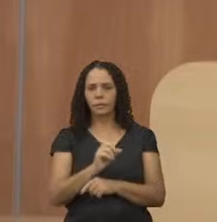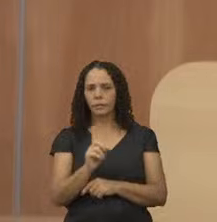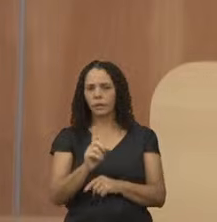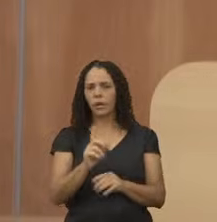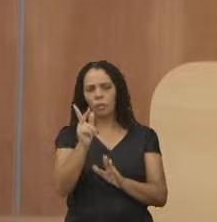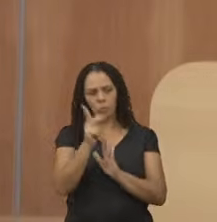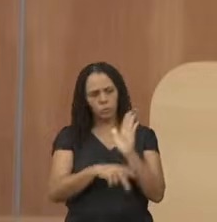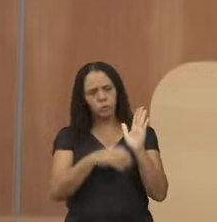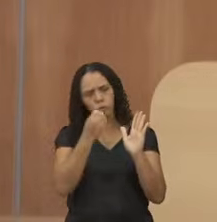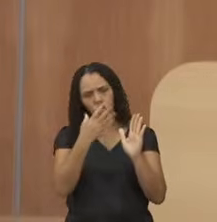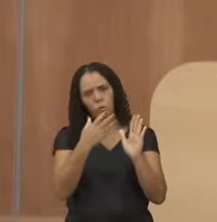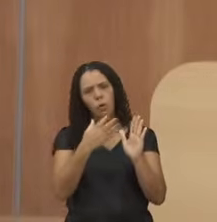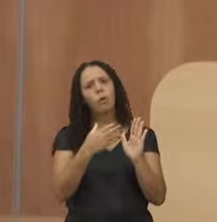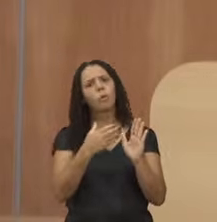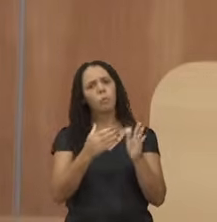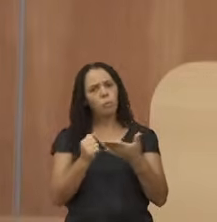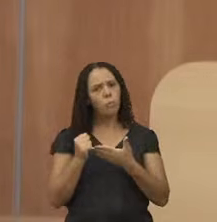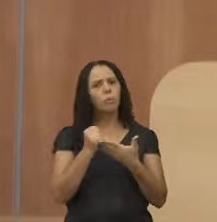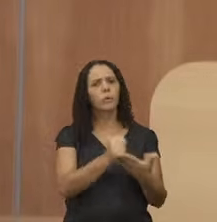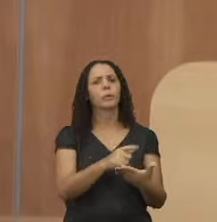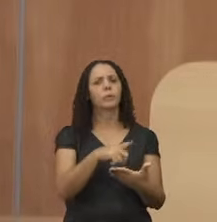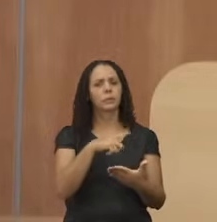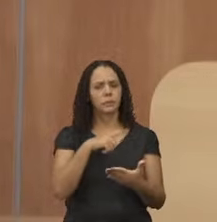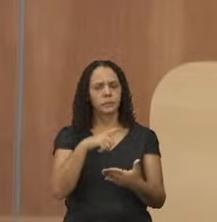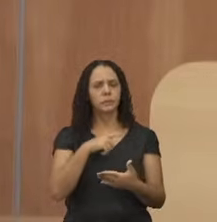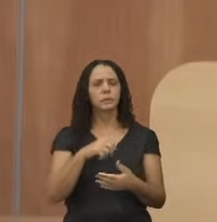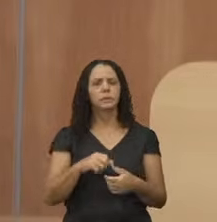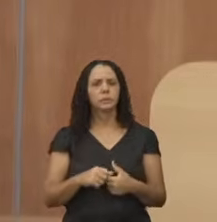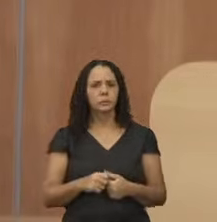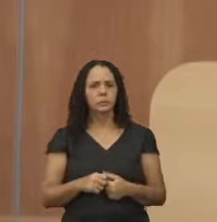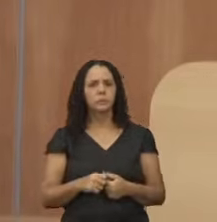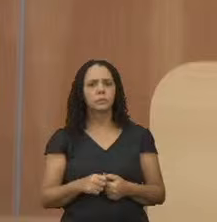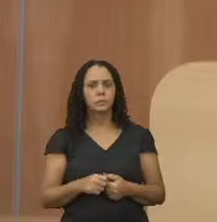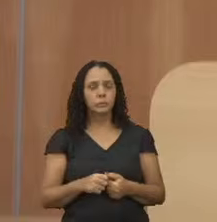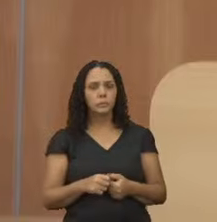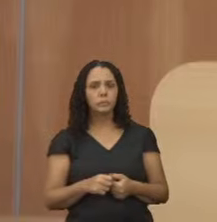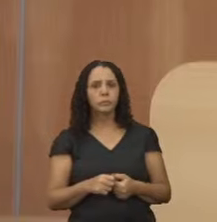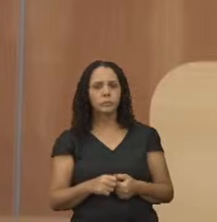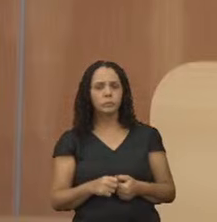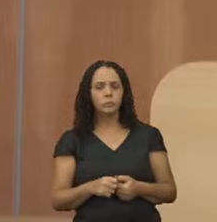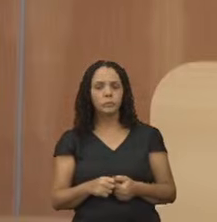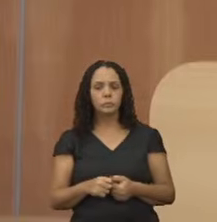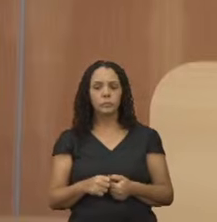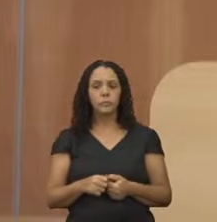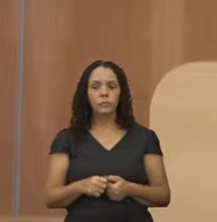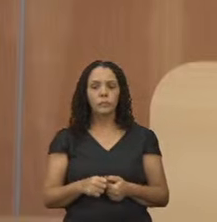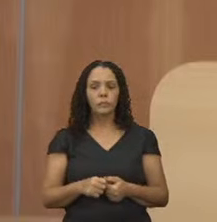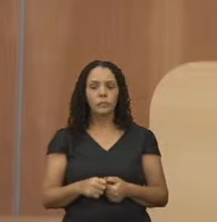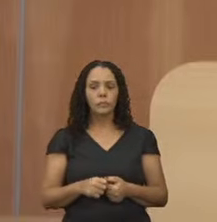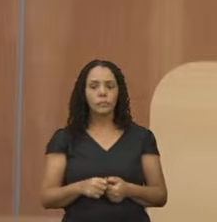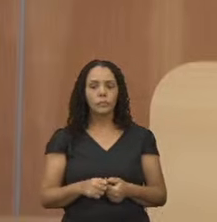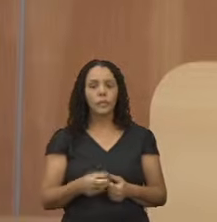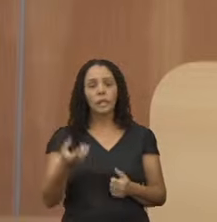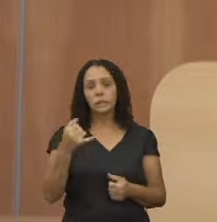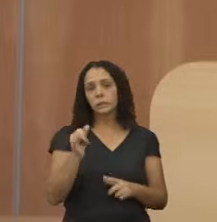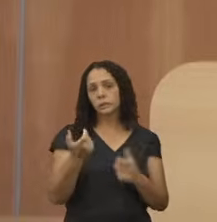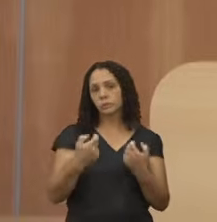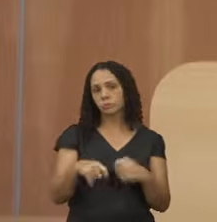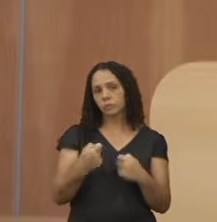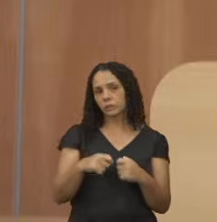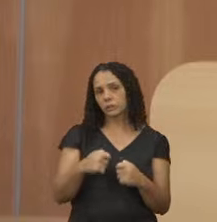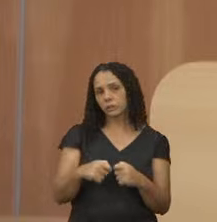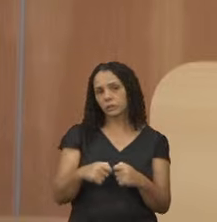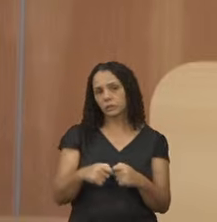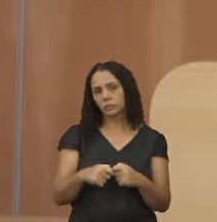projeto é bom, nós vamos defender e me coloco à disposição aqui, inclusive para que, se necessário